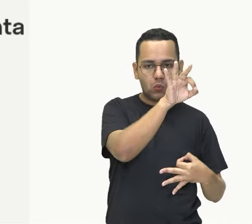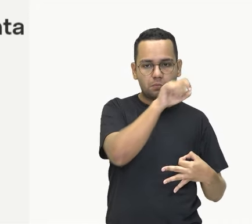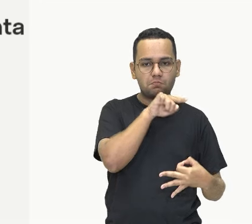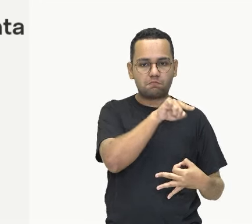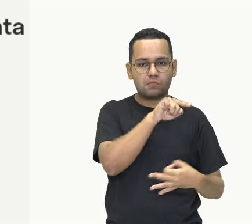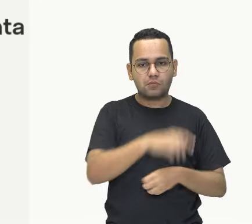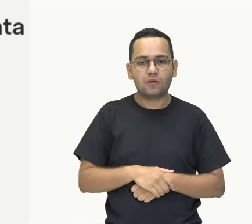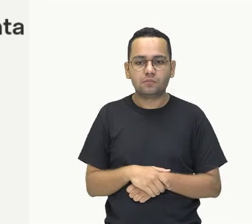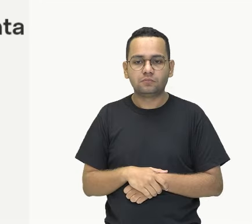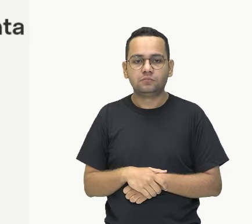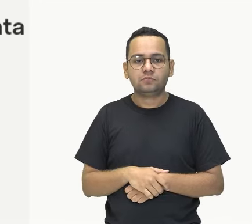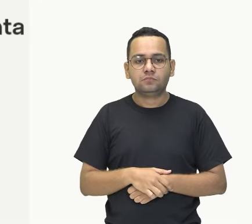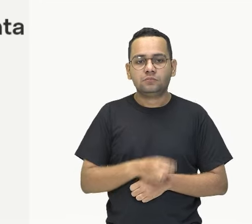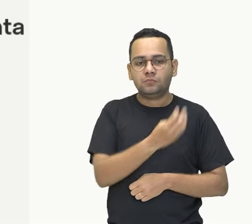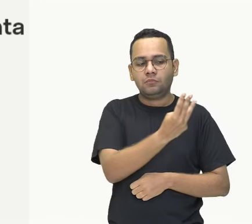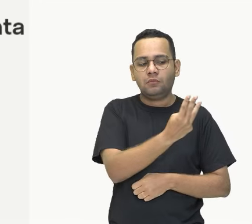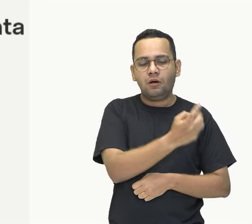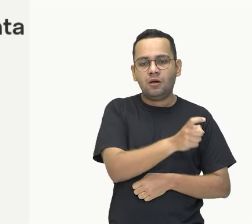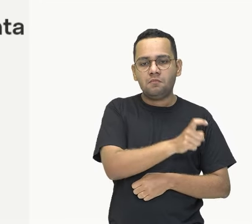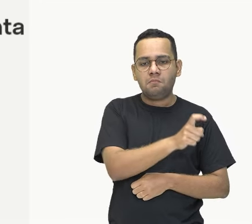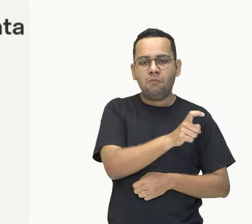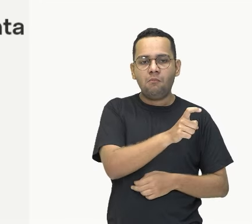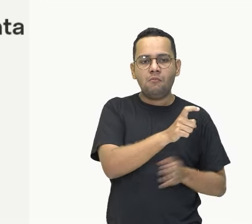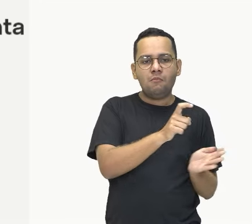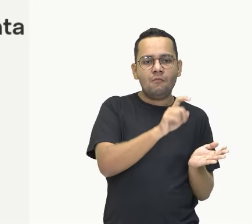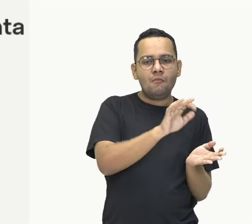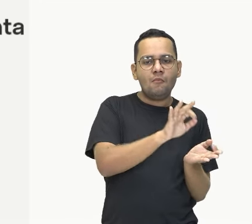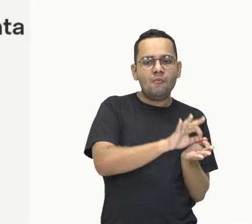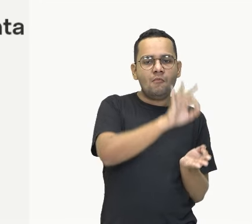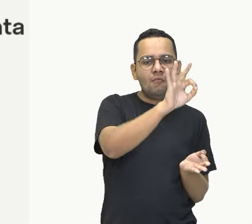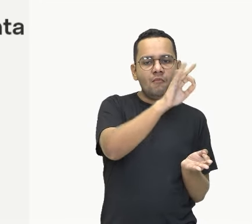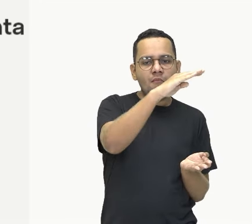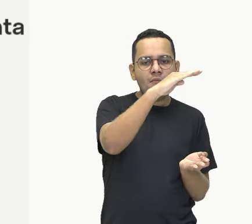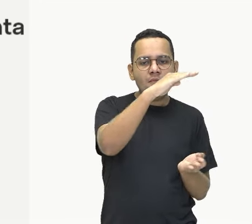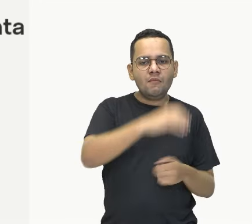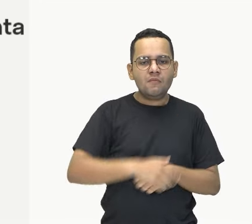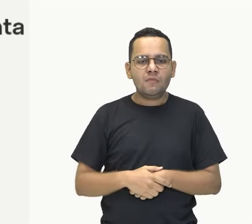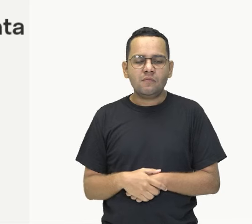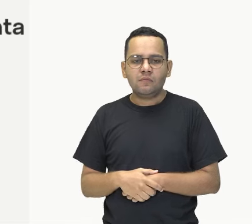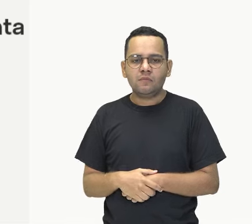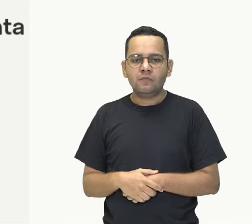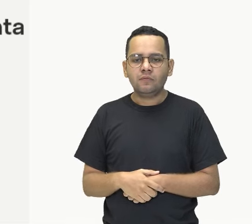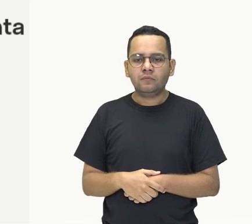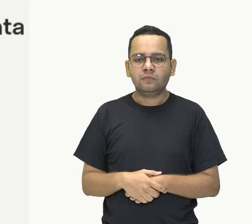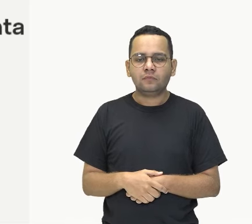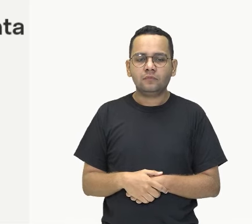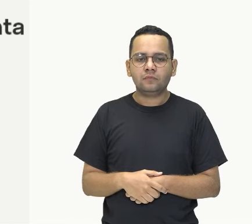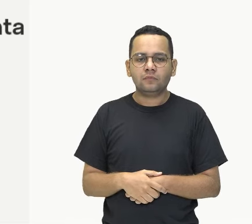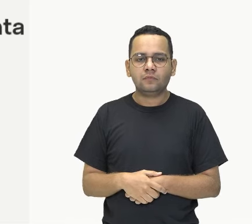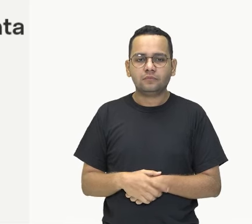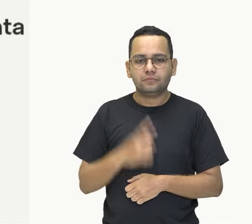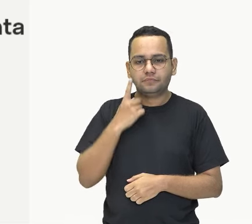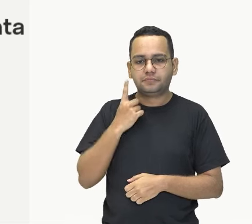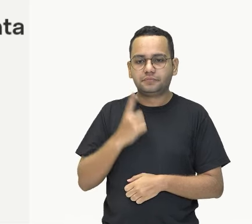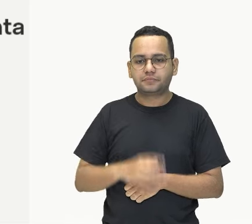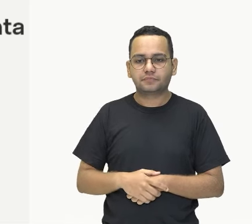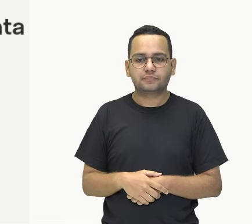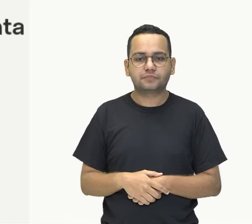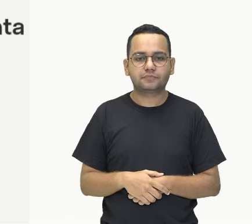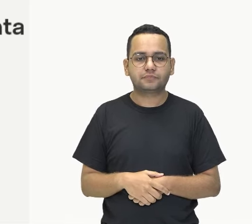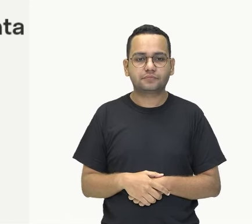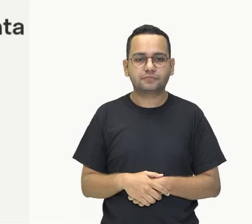que vale 3x, ó, que vai daqui até aqui. É a altura, tá?